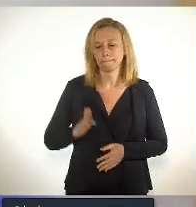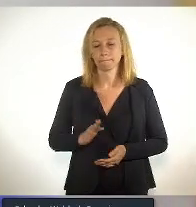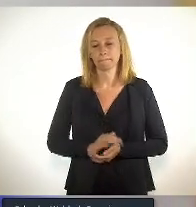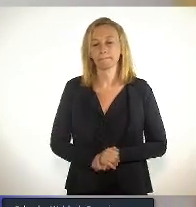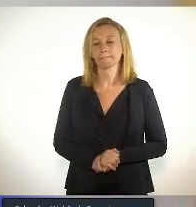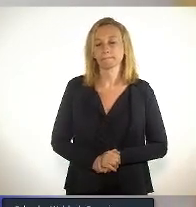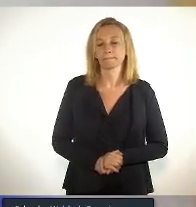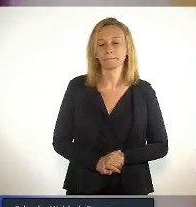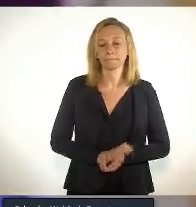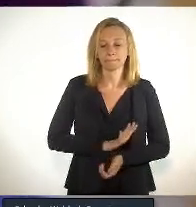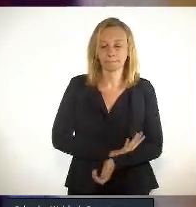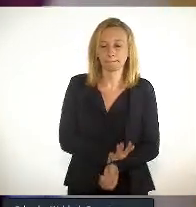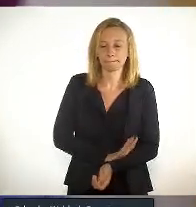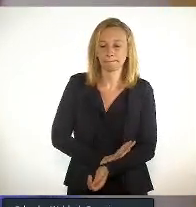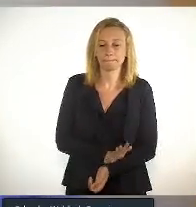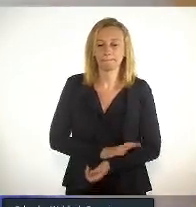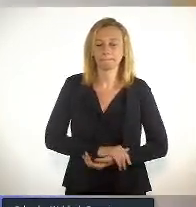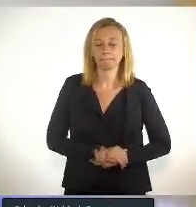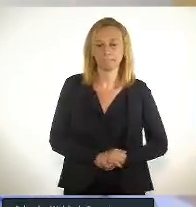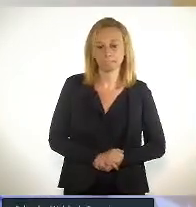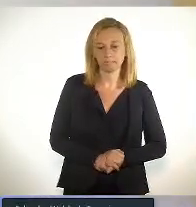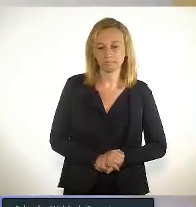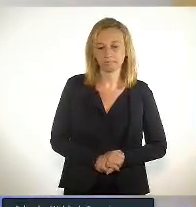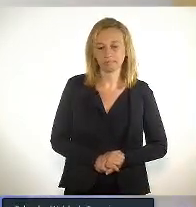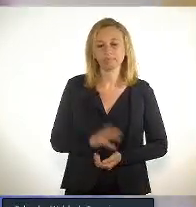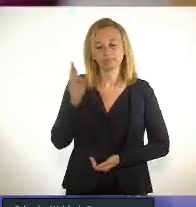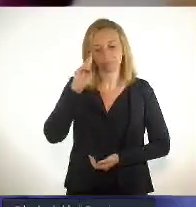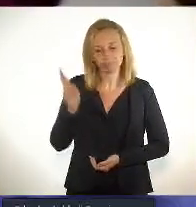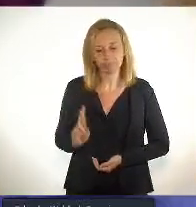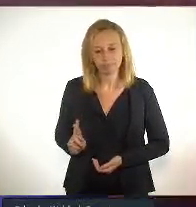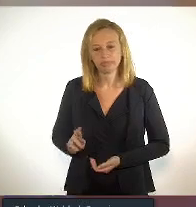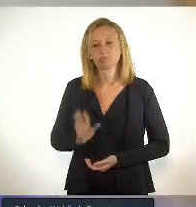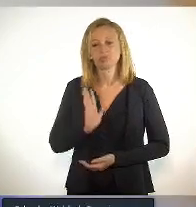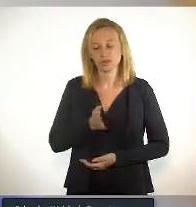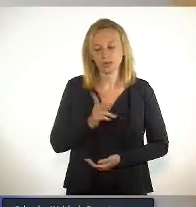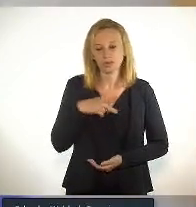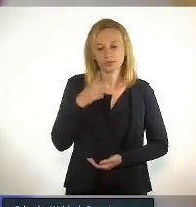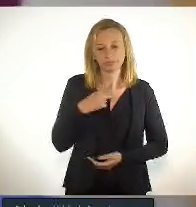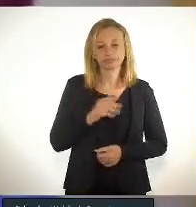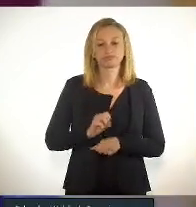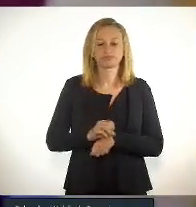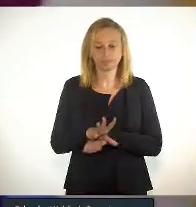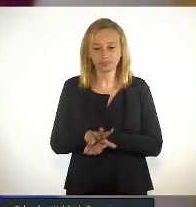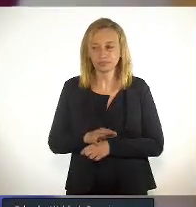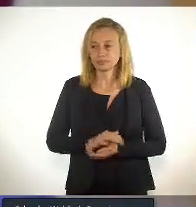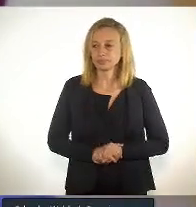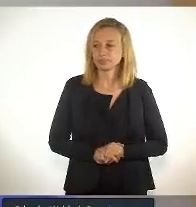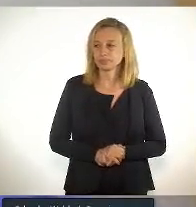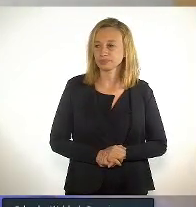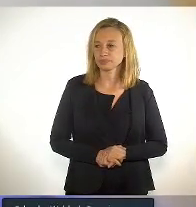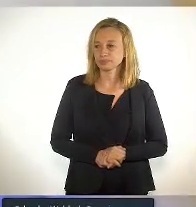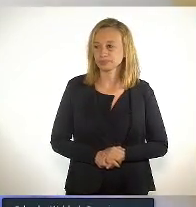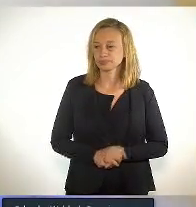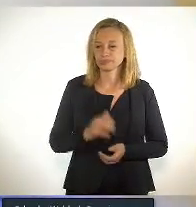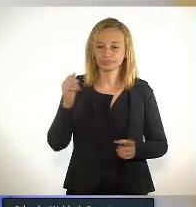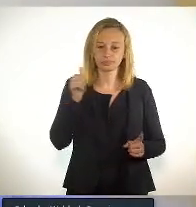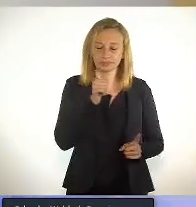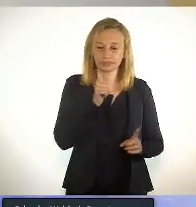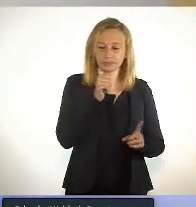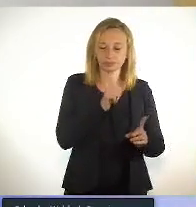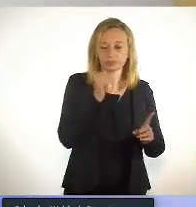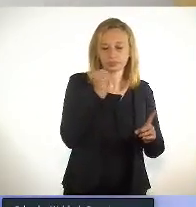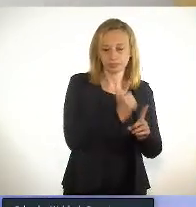relação ao racismo. A Renata já mencionou os indicadores de feminicídio